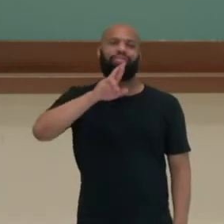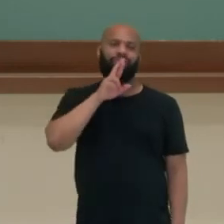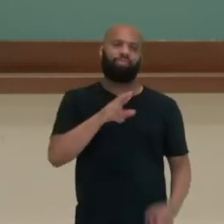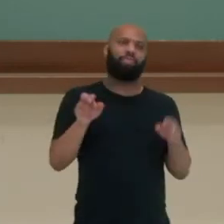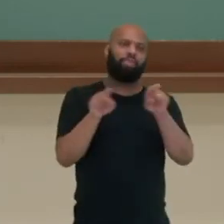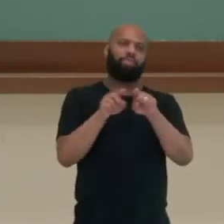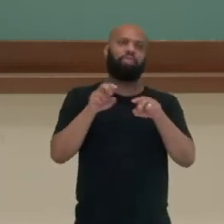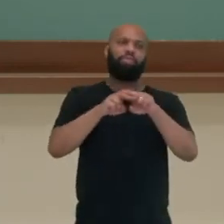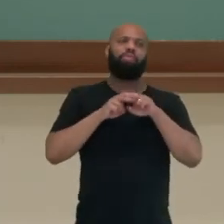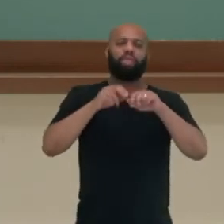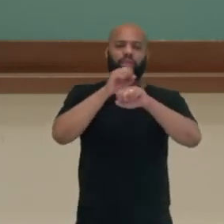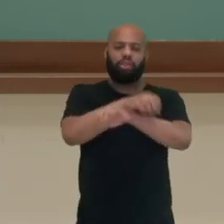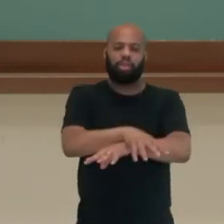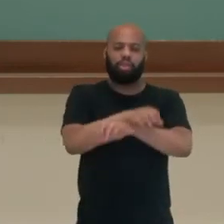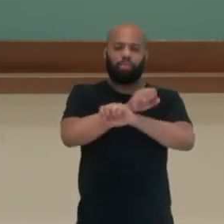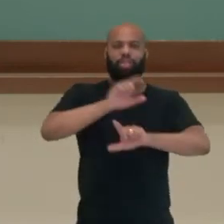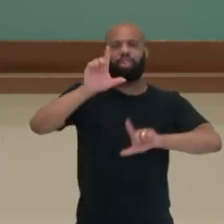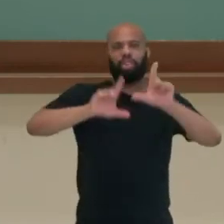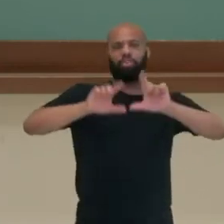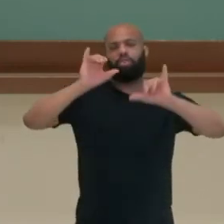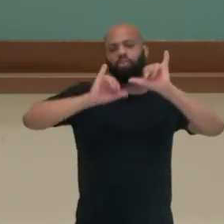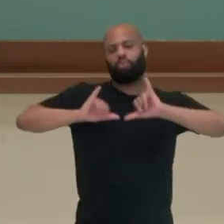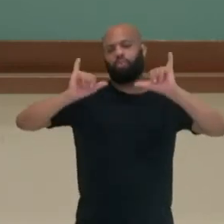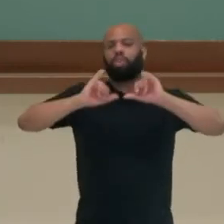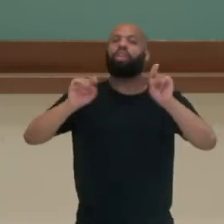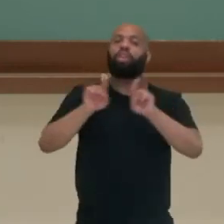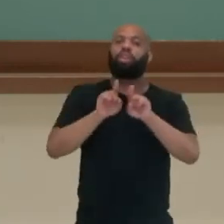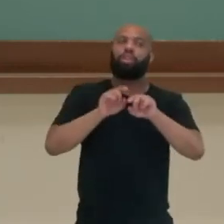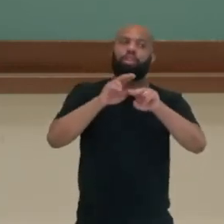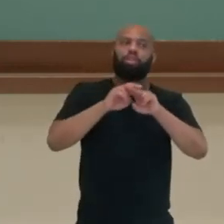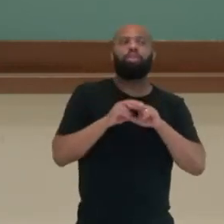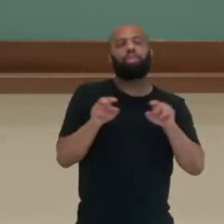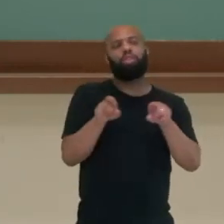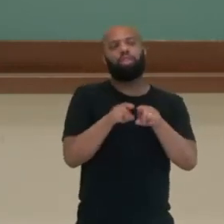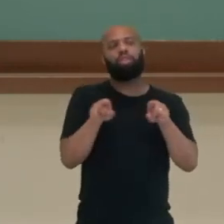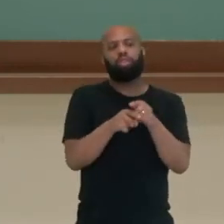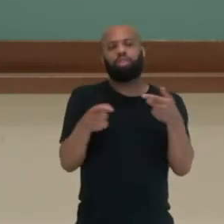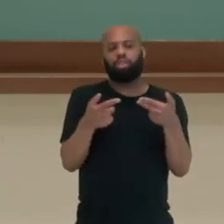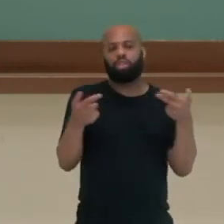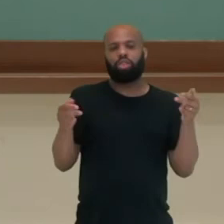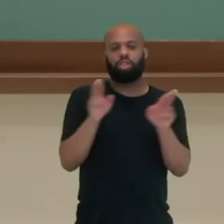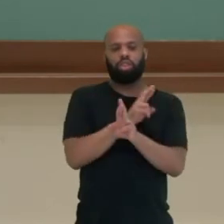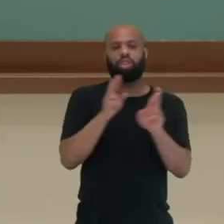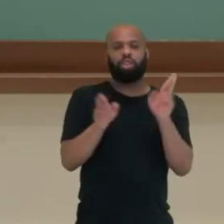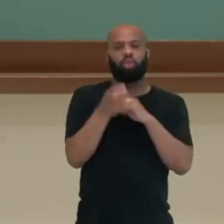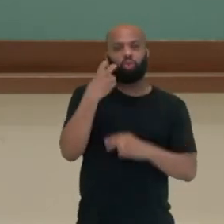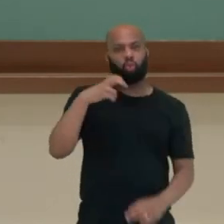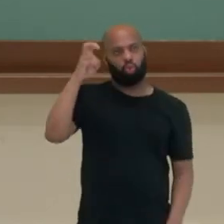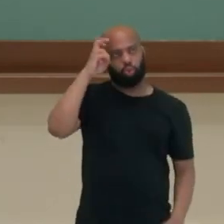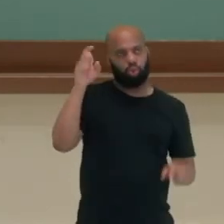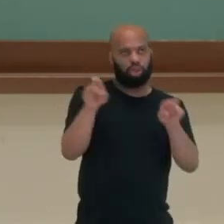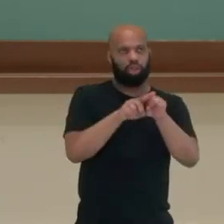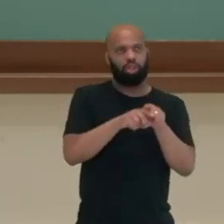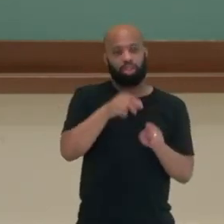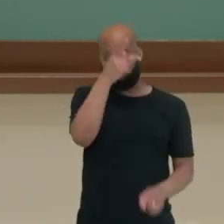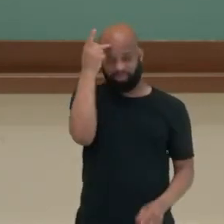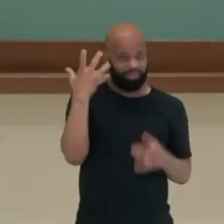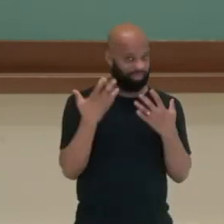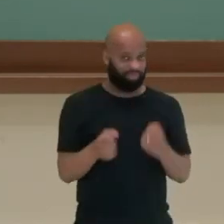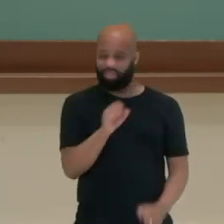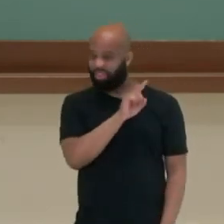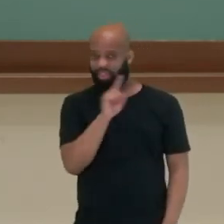Por conta da mídia, da divulgação, pode ser por conta da questão cultural mesmo, que as pessoas não aceitam, por questão